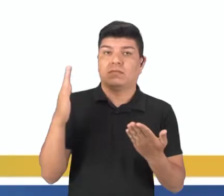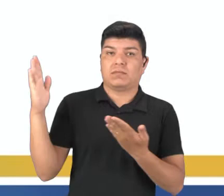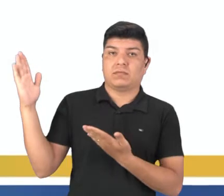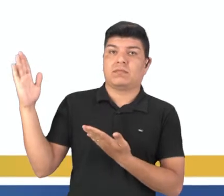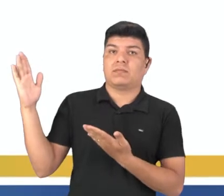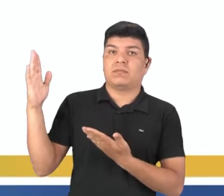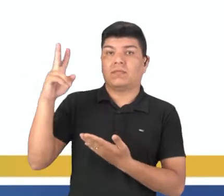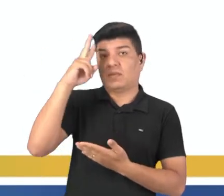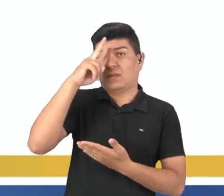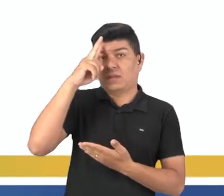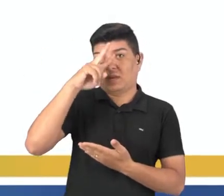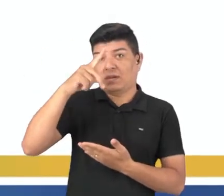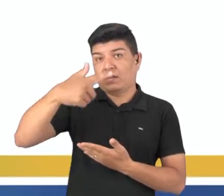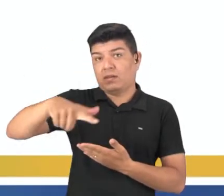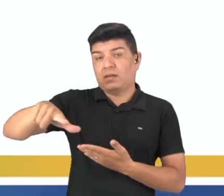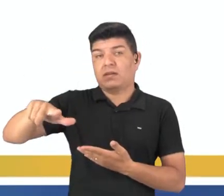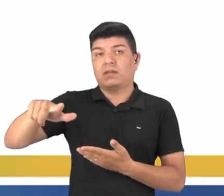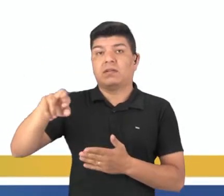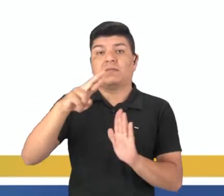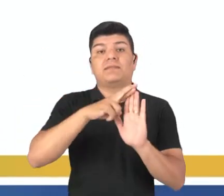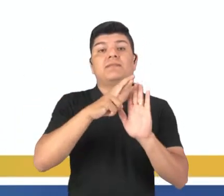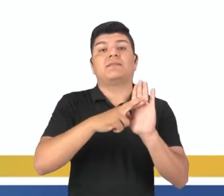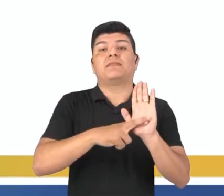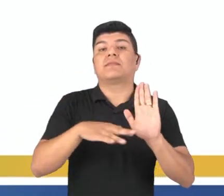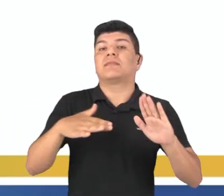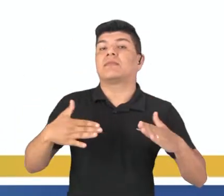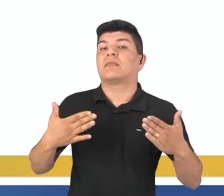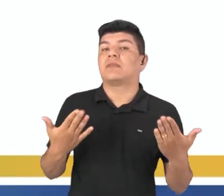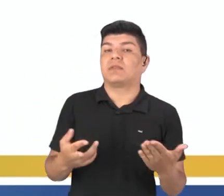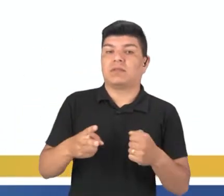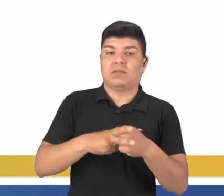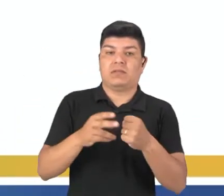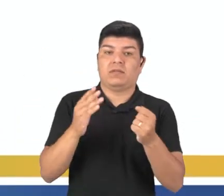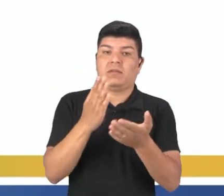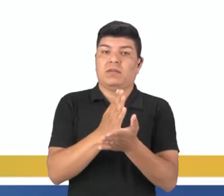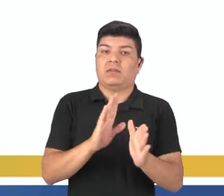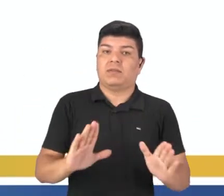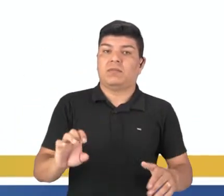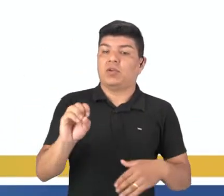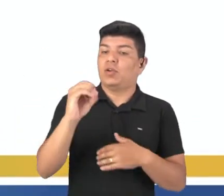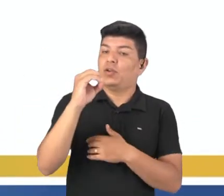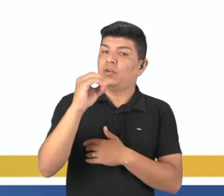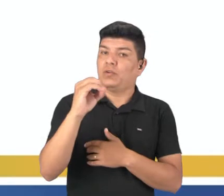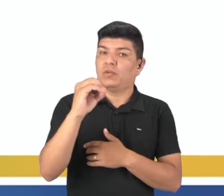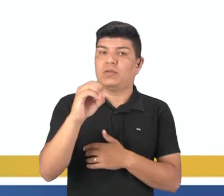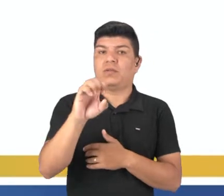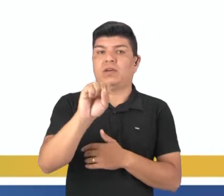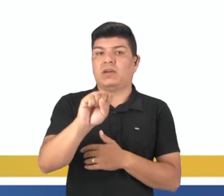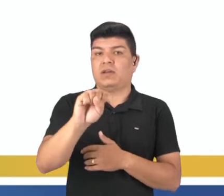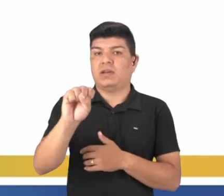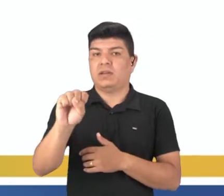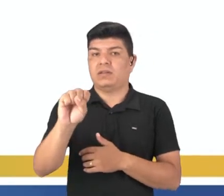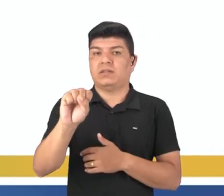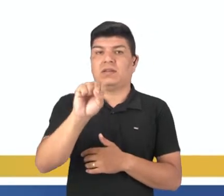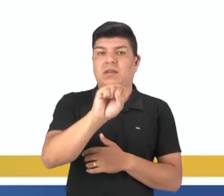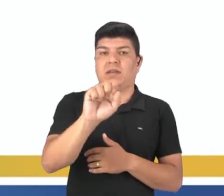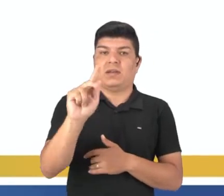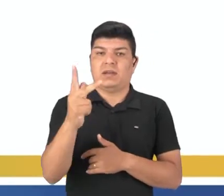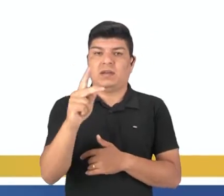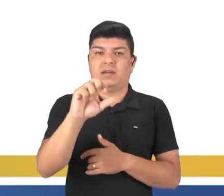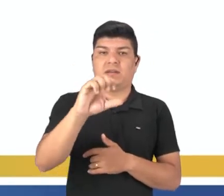tela relembrem né então uma regra é os verbos que são terminados em o ss sh